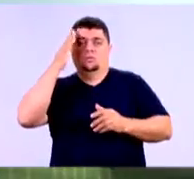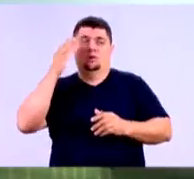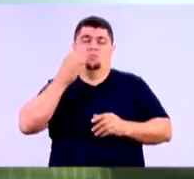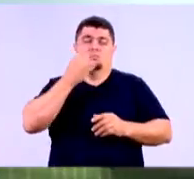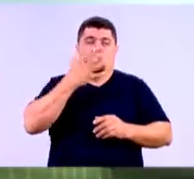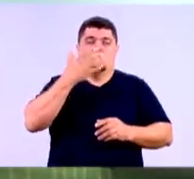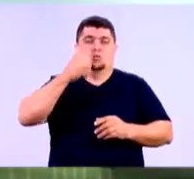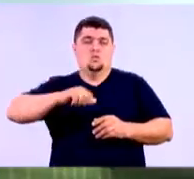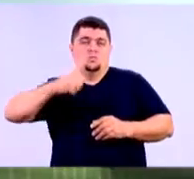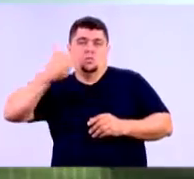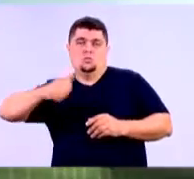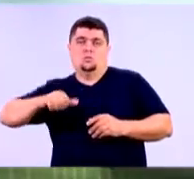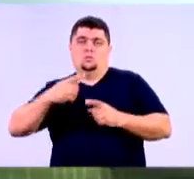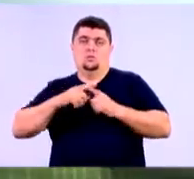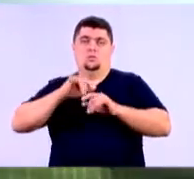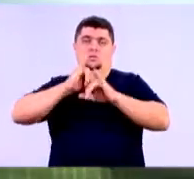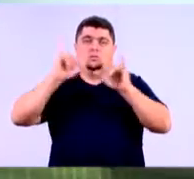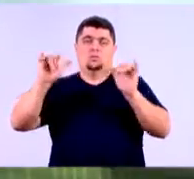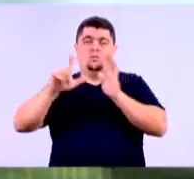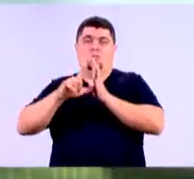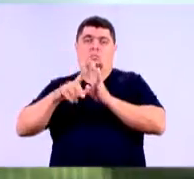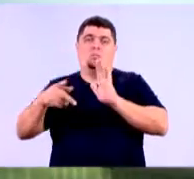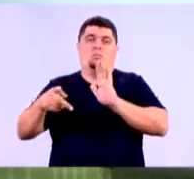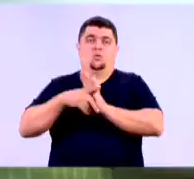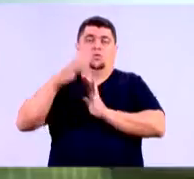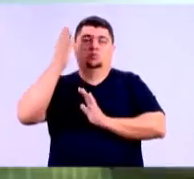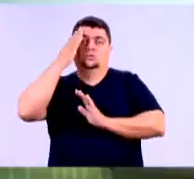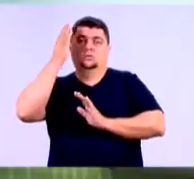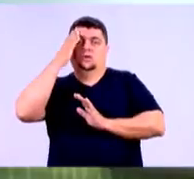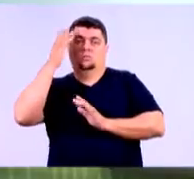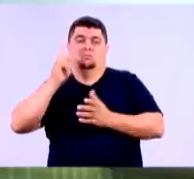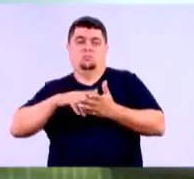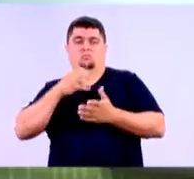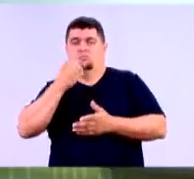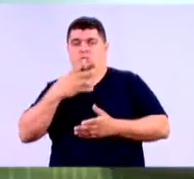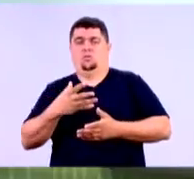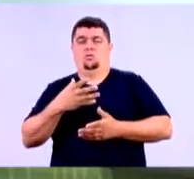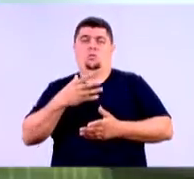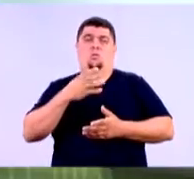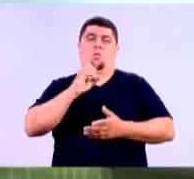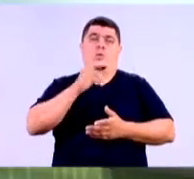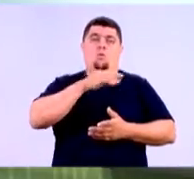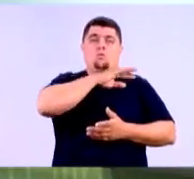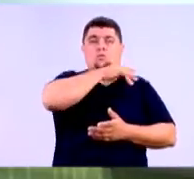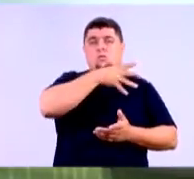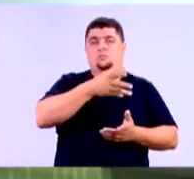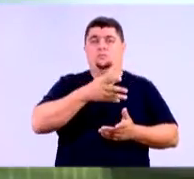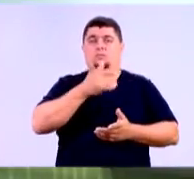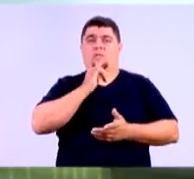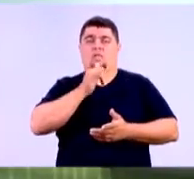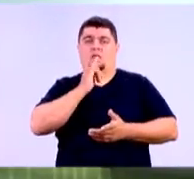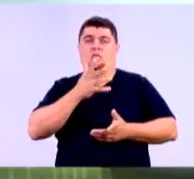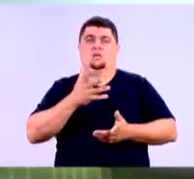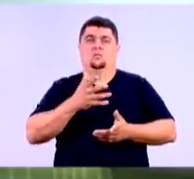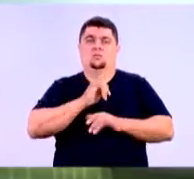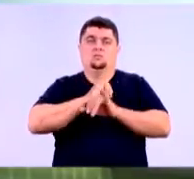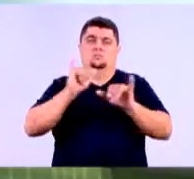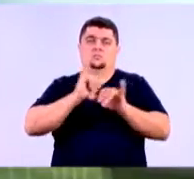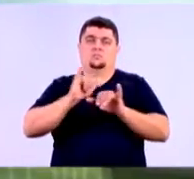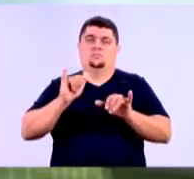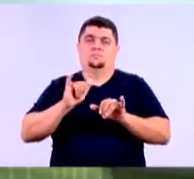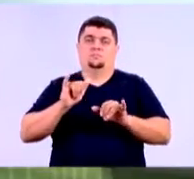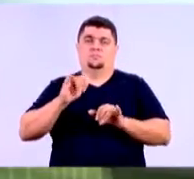mais informação para o comerciante, para o lojista, para o prestador de serviço, oferecendo então uma informação